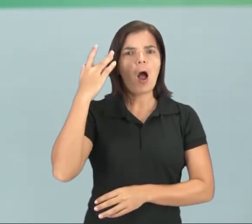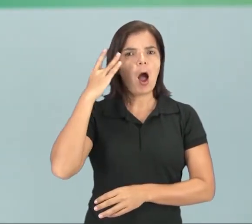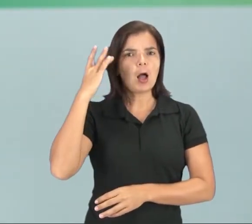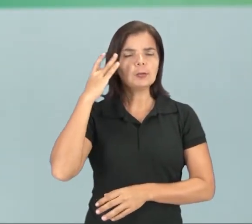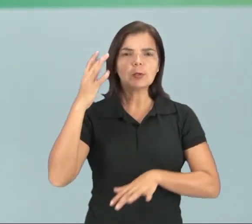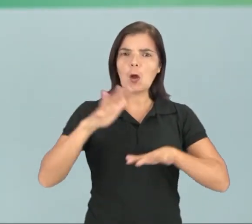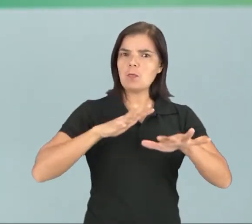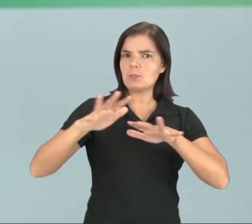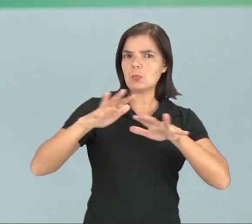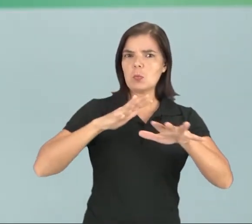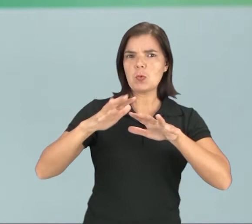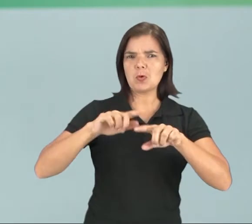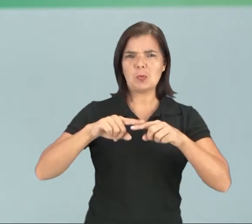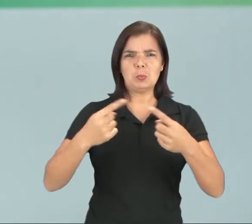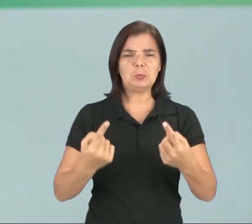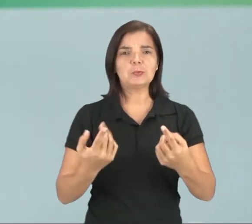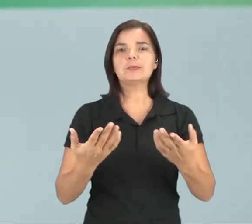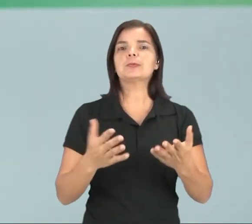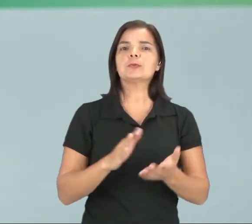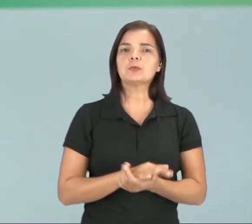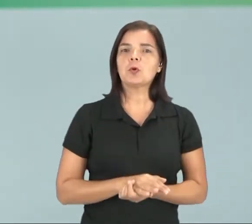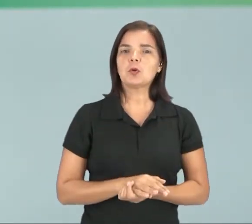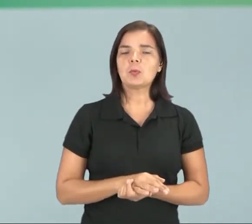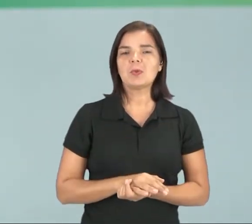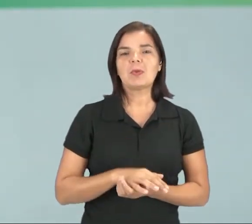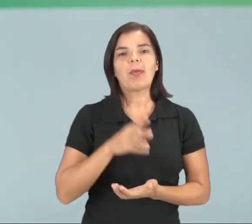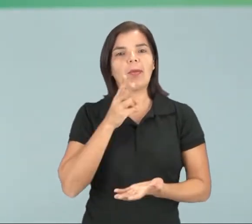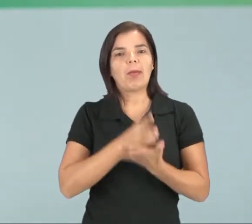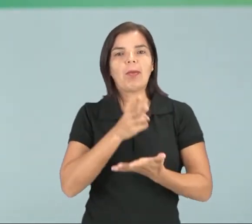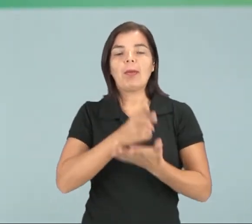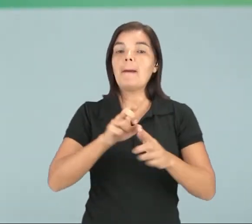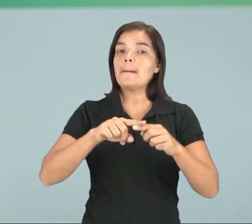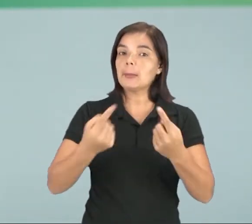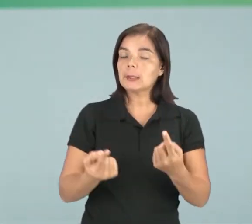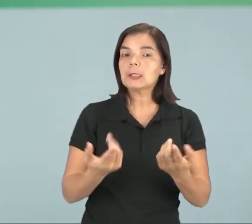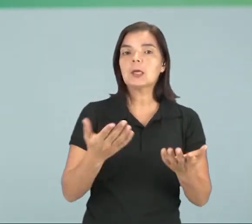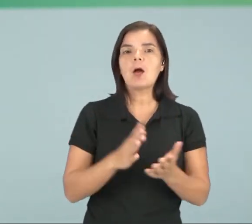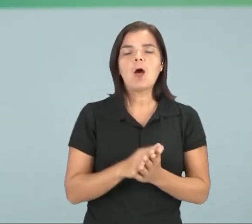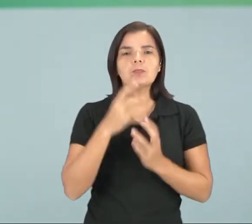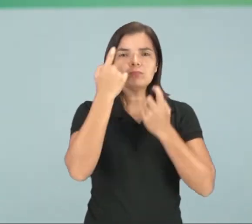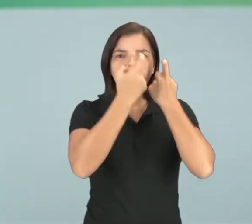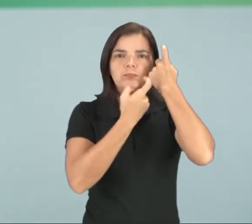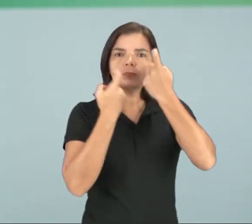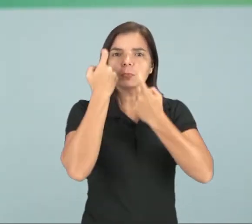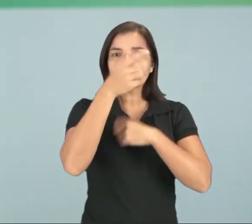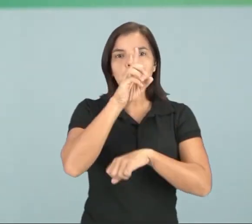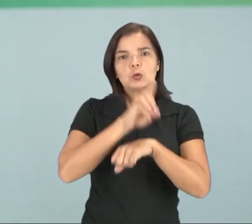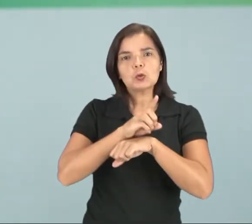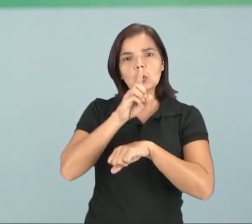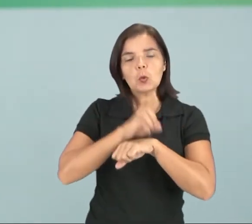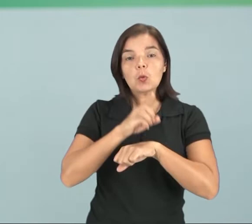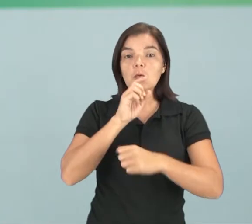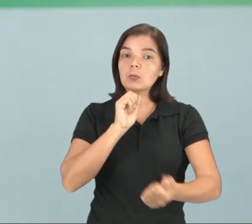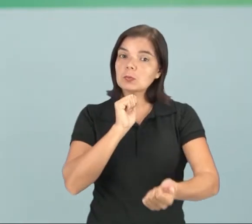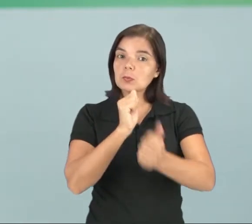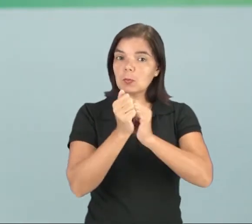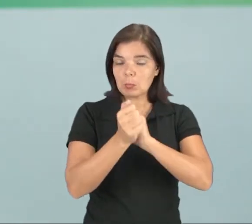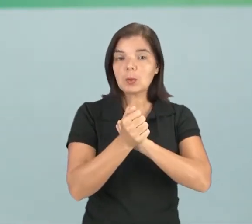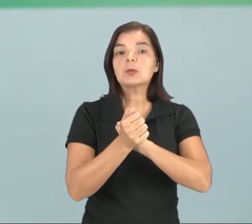movimentos calistênicos muito monótonos. Então, a preocupação do diretor era criar um